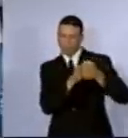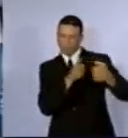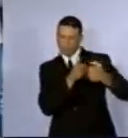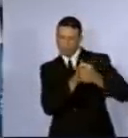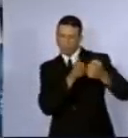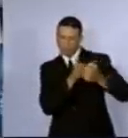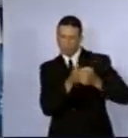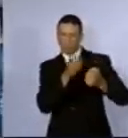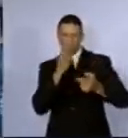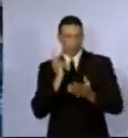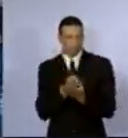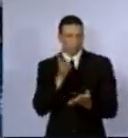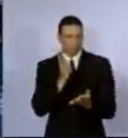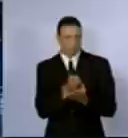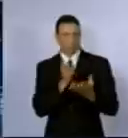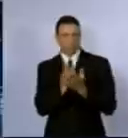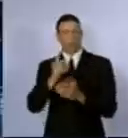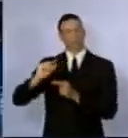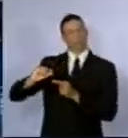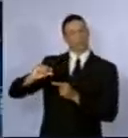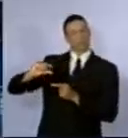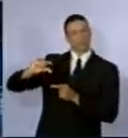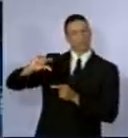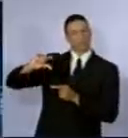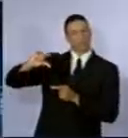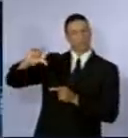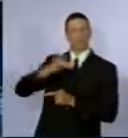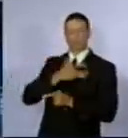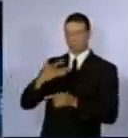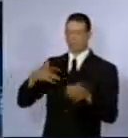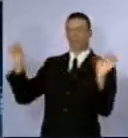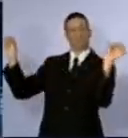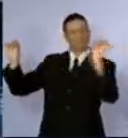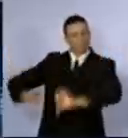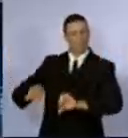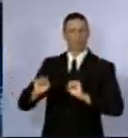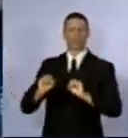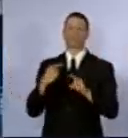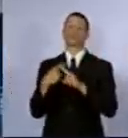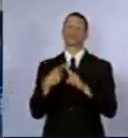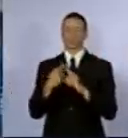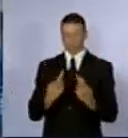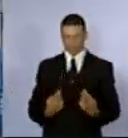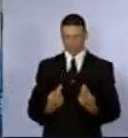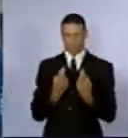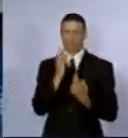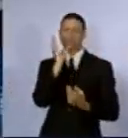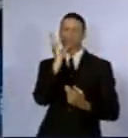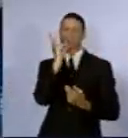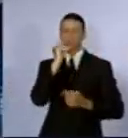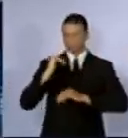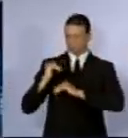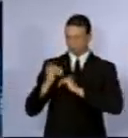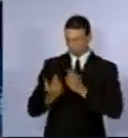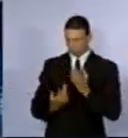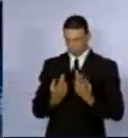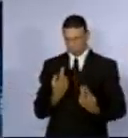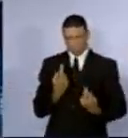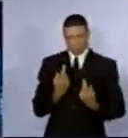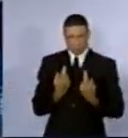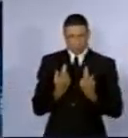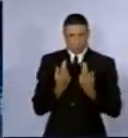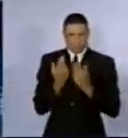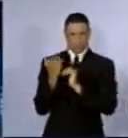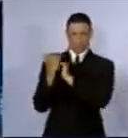desenvolvimento gradual que também pode ser bastante prejudicial, porque o câncer demora muito tempo a ser desenvolvido.